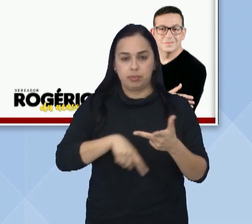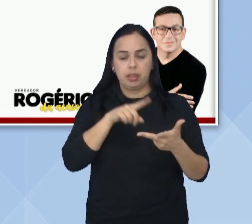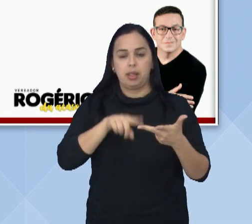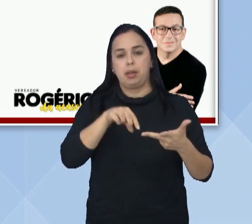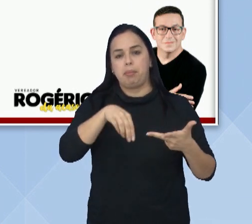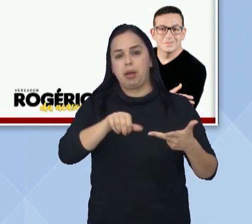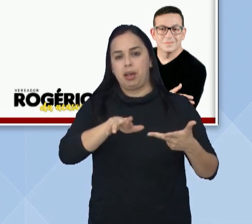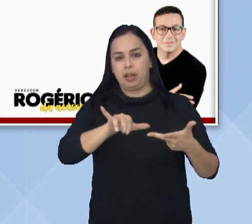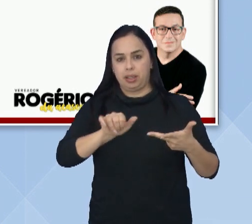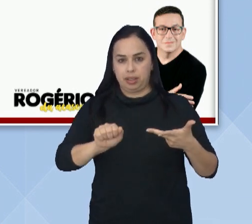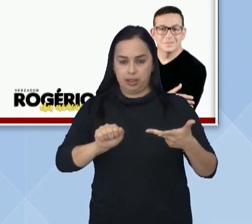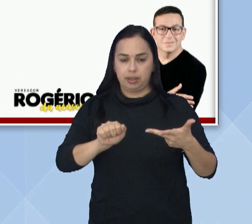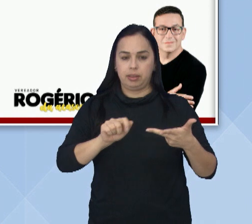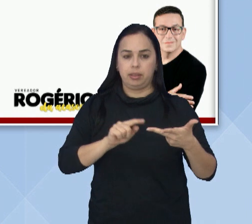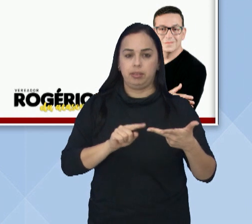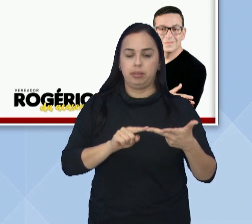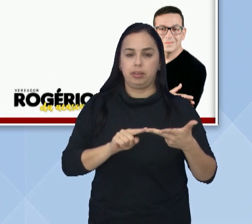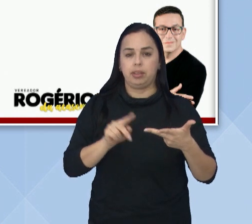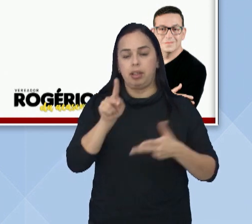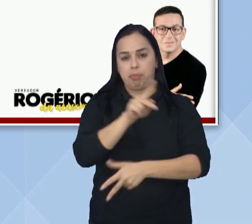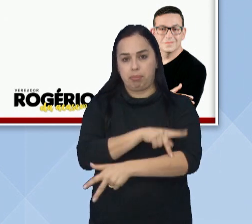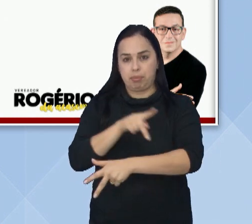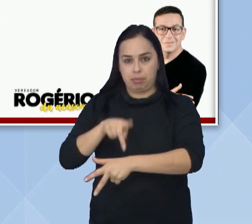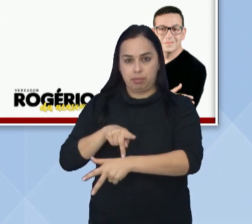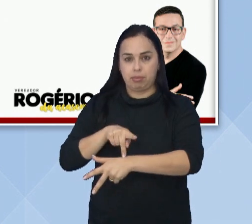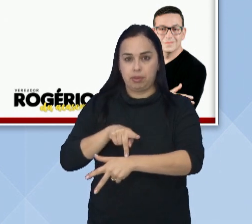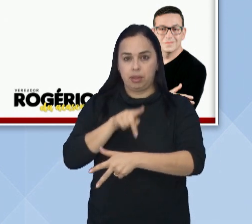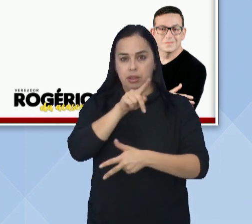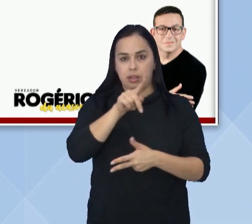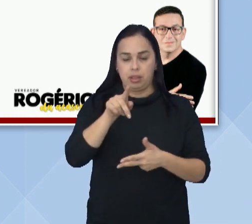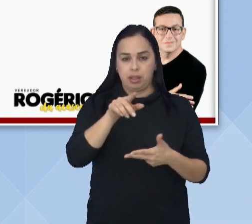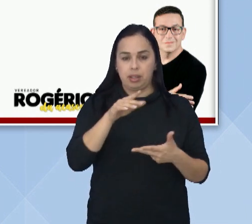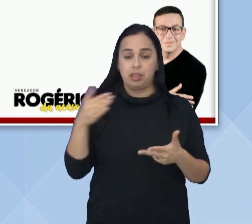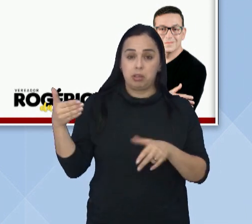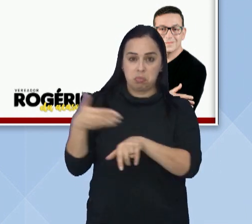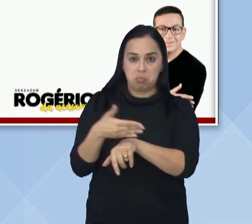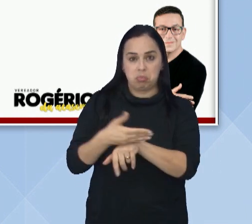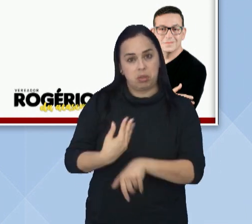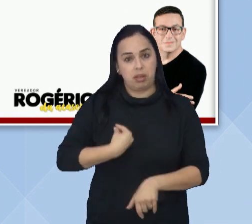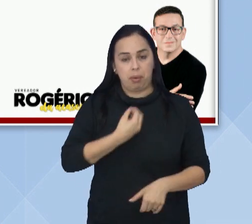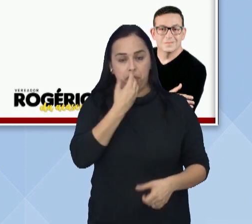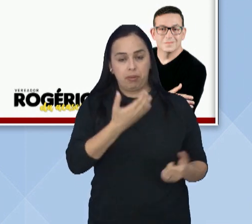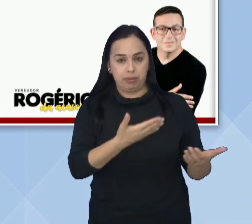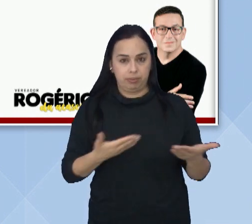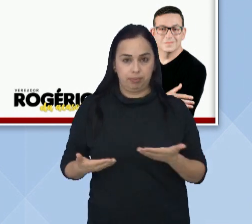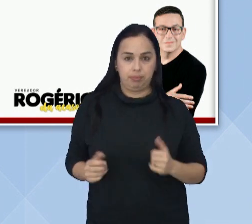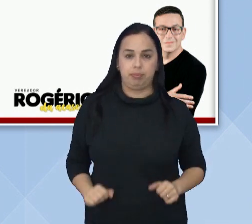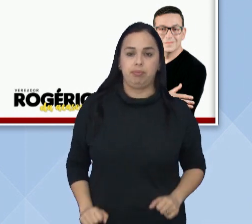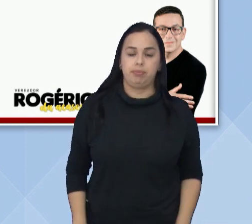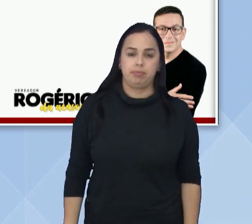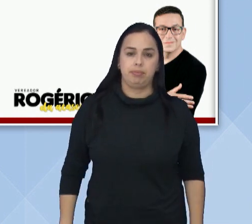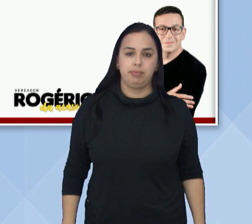dos Santos da Silva, que é a pedagoga da entidade, que estão aqui presentes. E sejam bem-vindas.